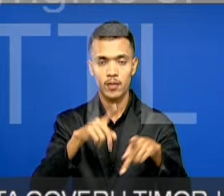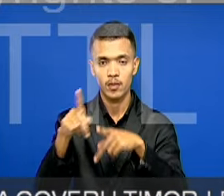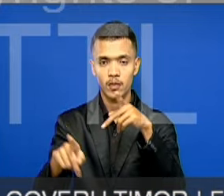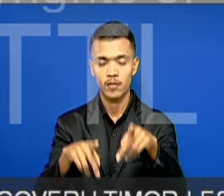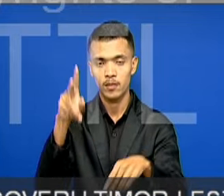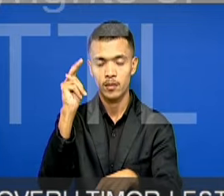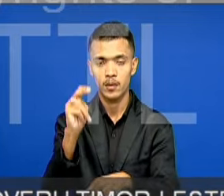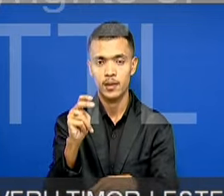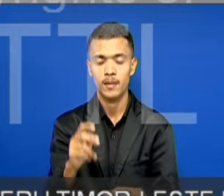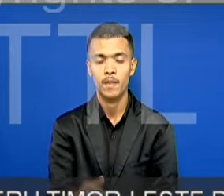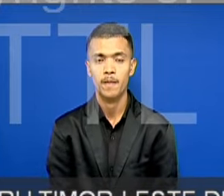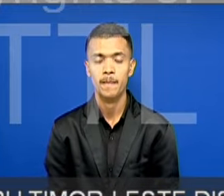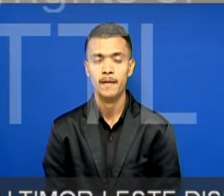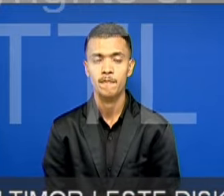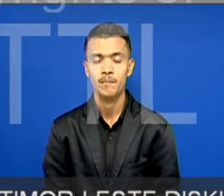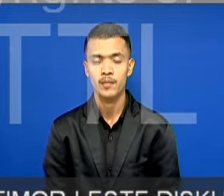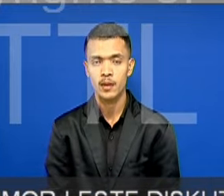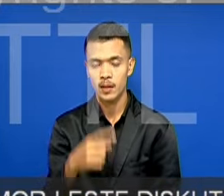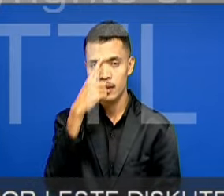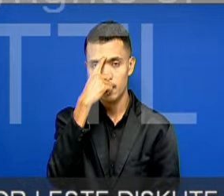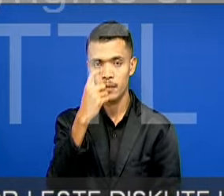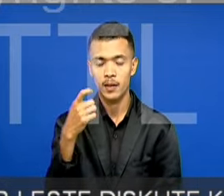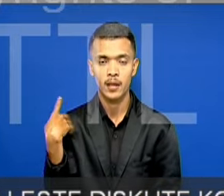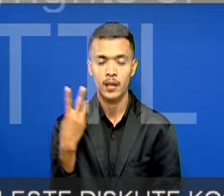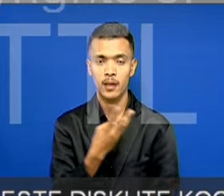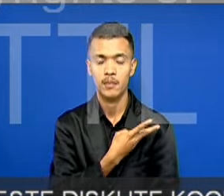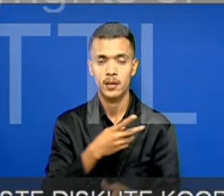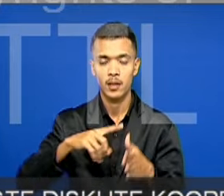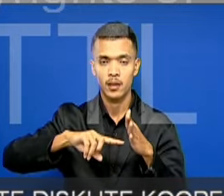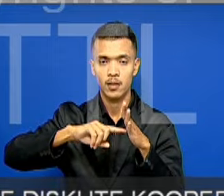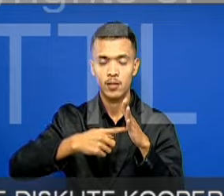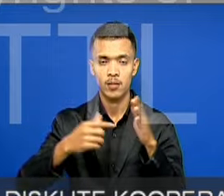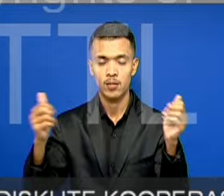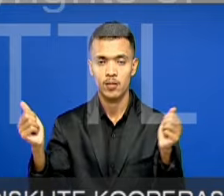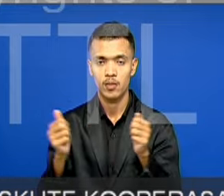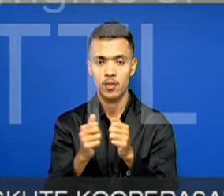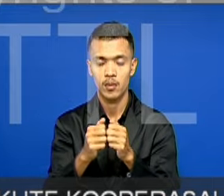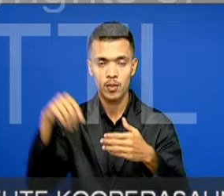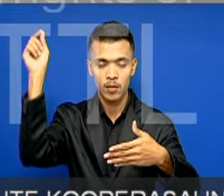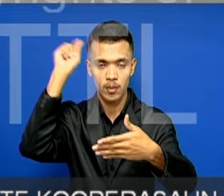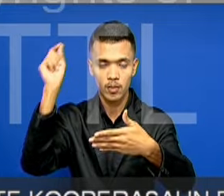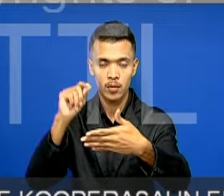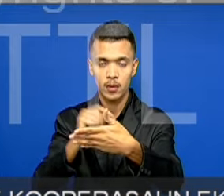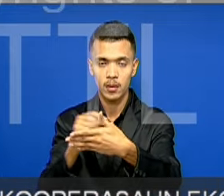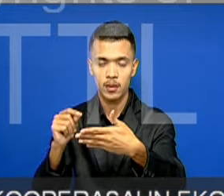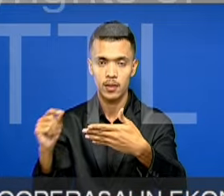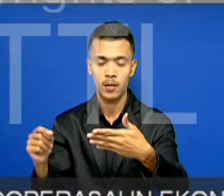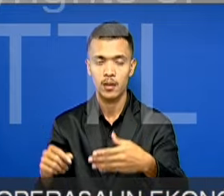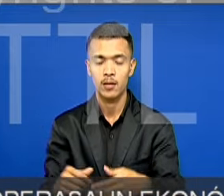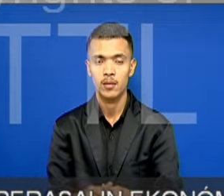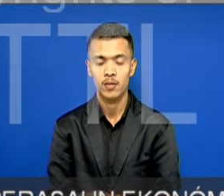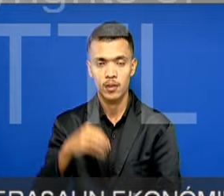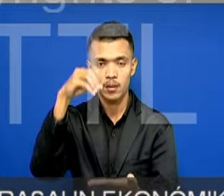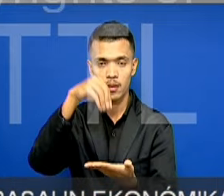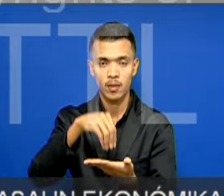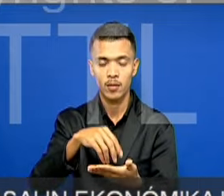problemas. Educação ninha. Também a minha rua, contratado lá halo extensão, revê fale